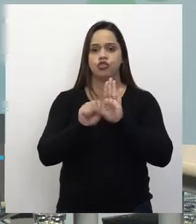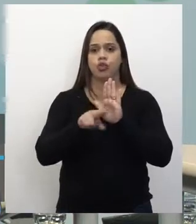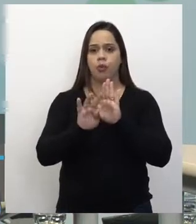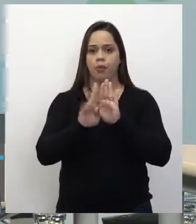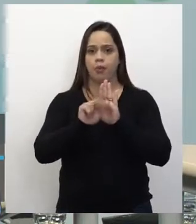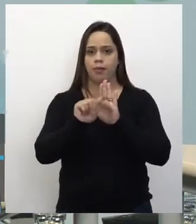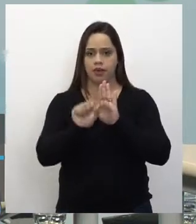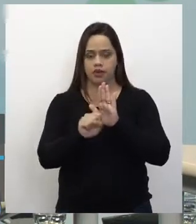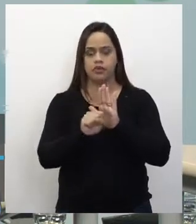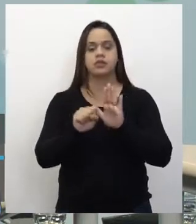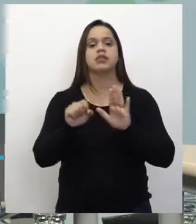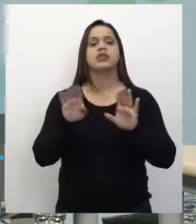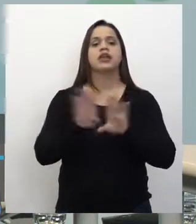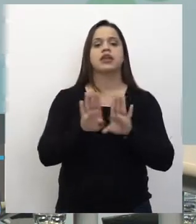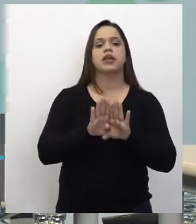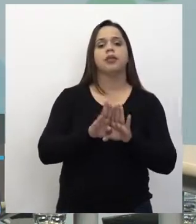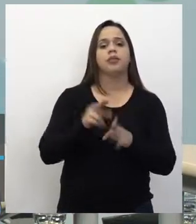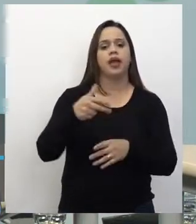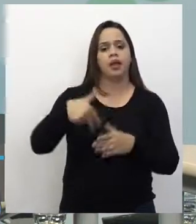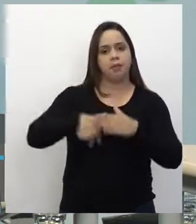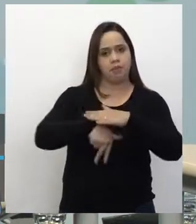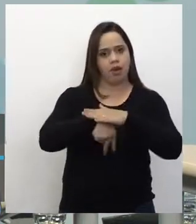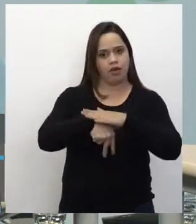A Júlia falou que na igreja dela.